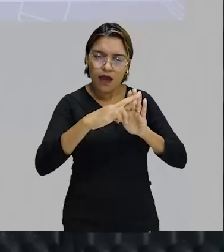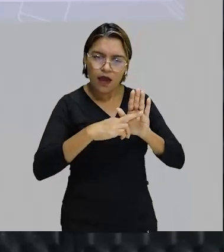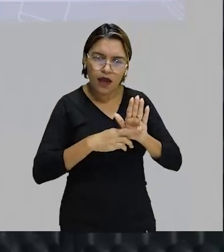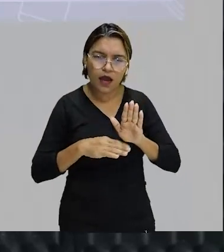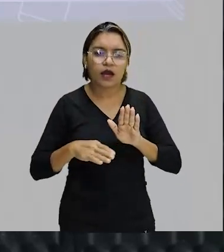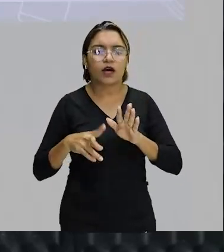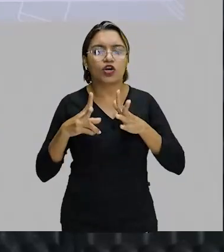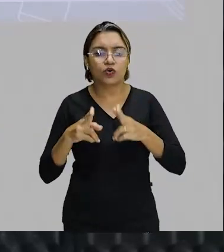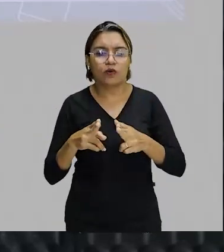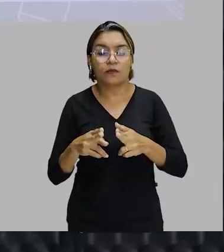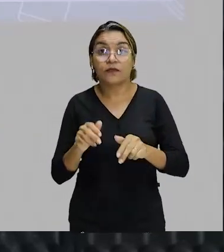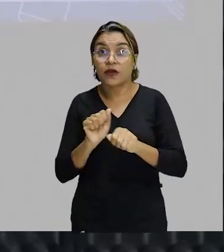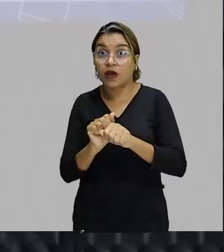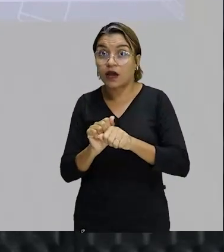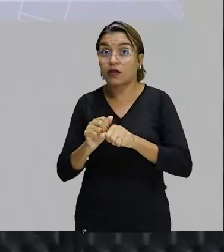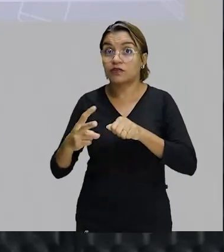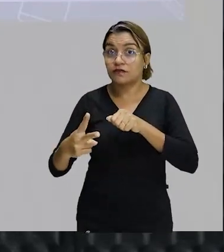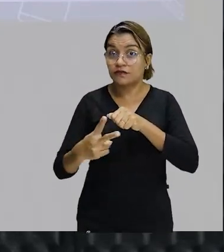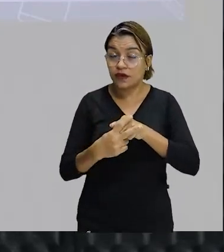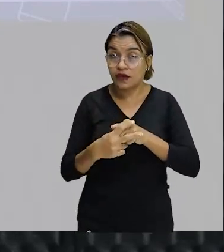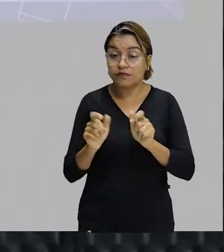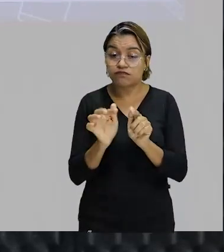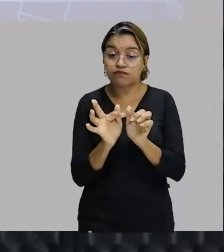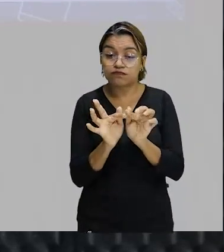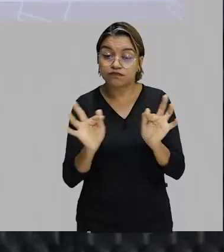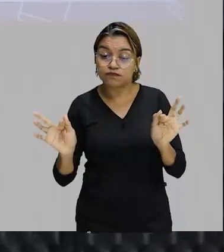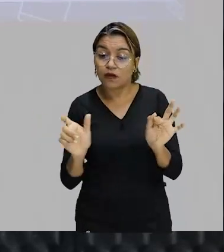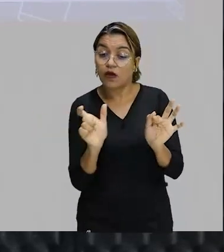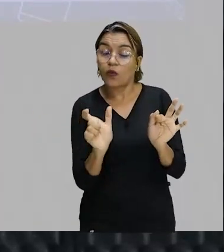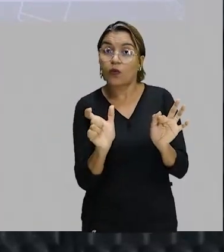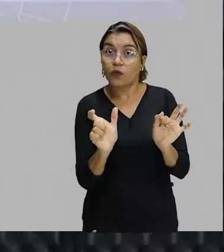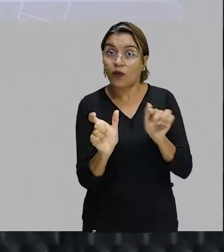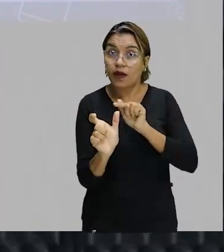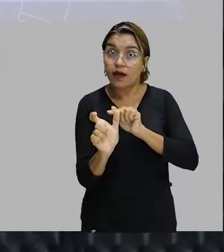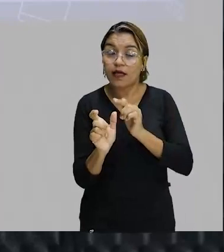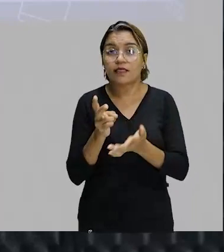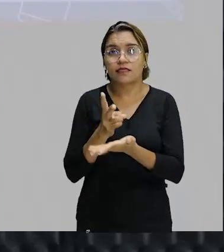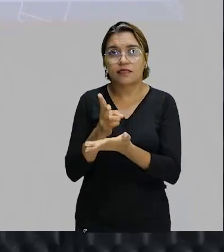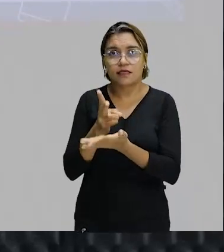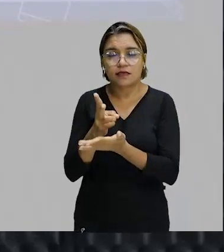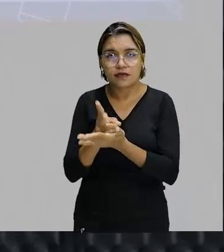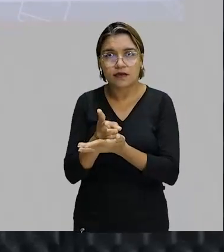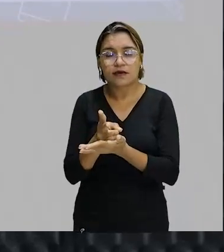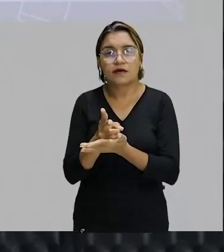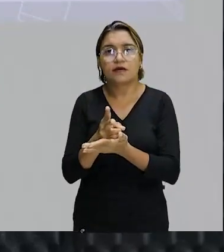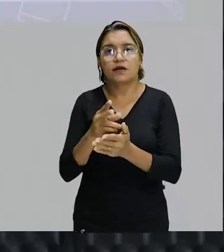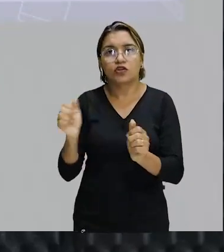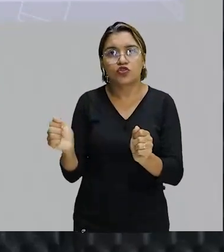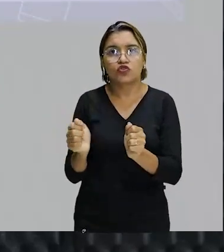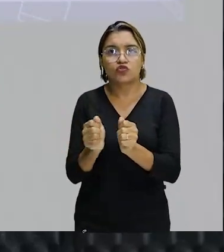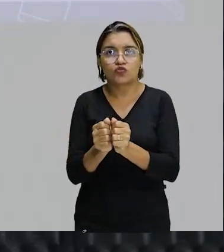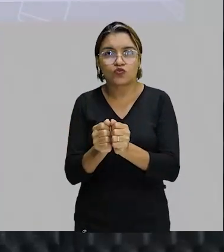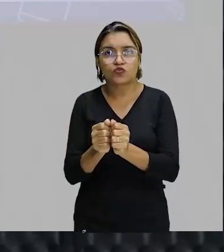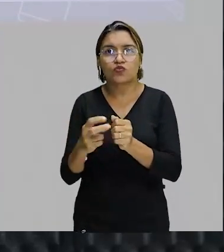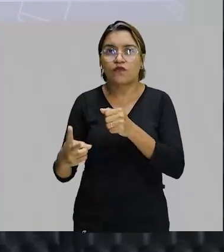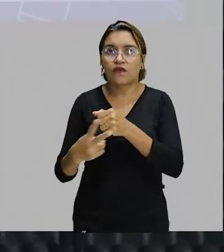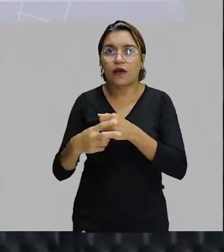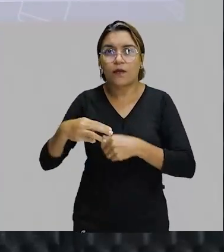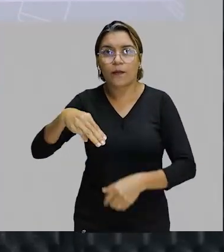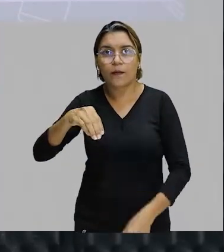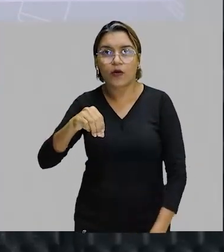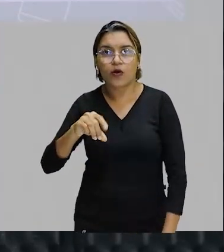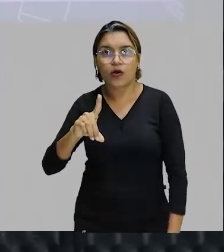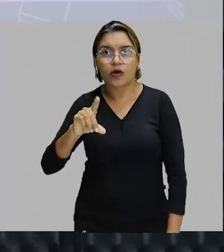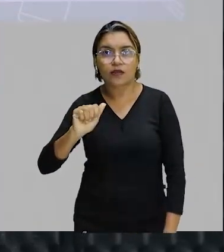O advérbio, para aparecer no meio da frase, ele vai seguir ou acompanhar esse verbo modal. I